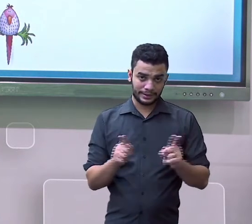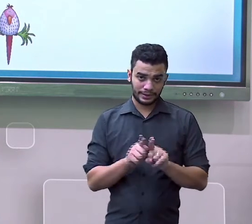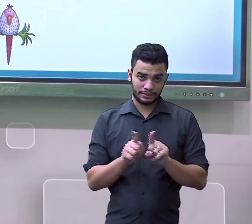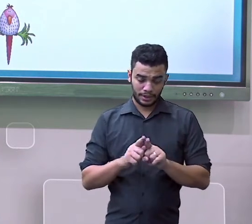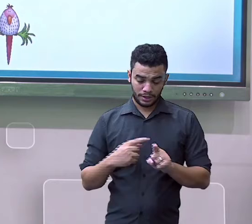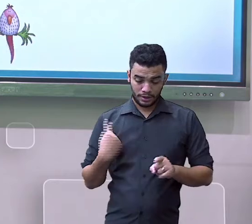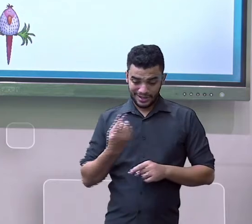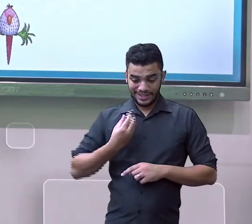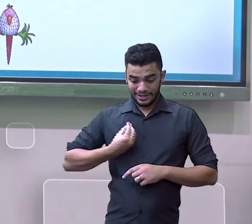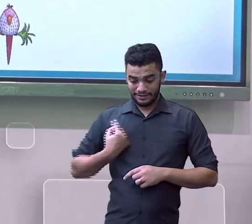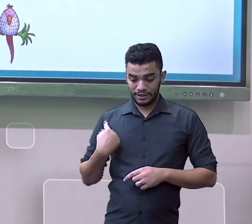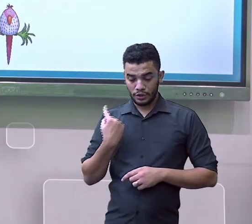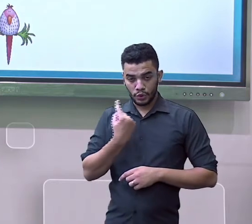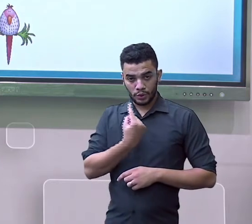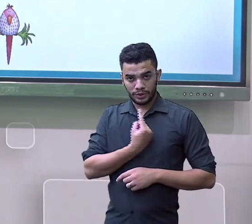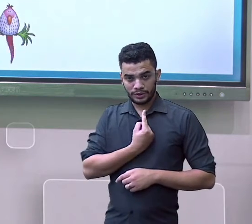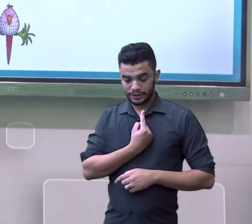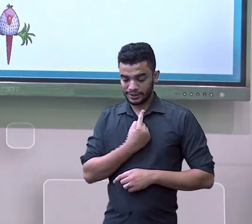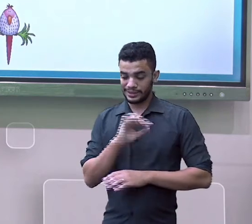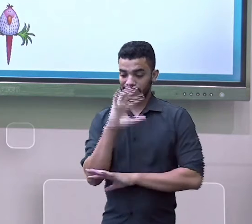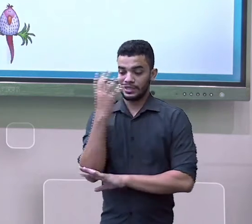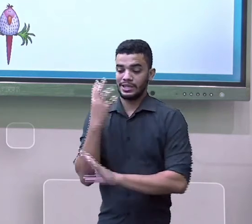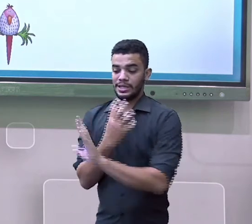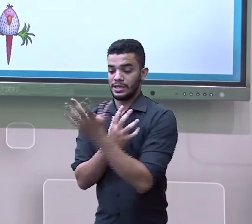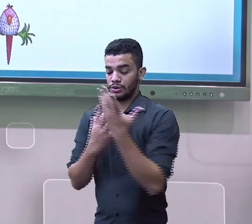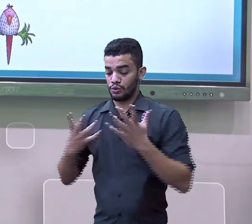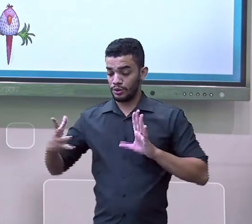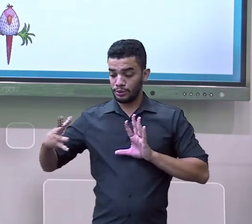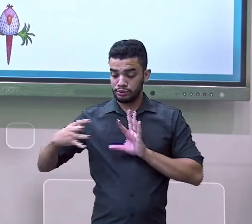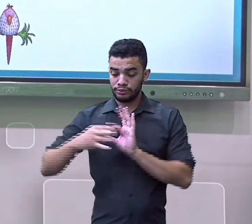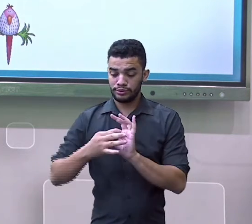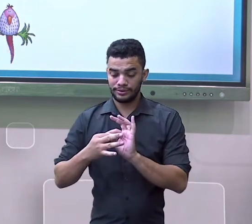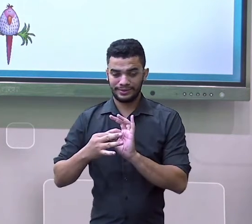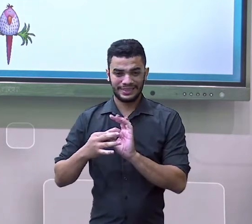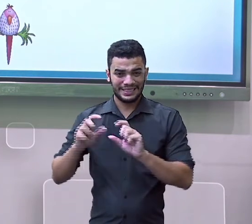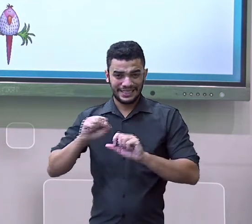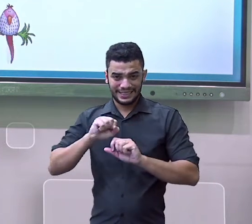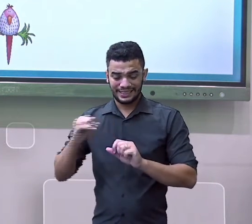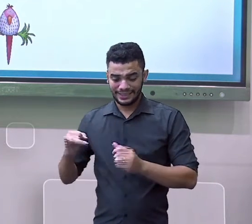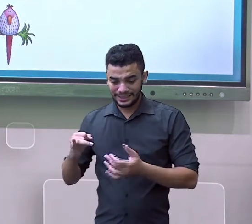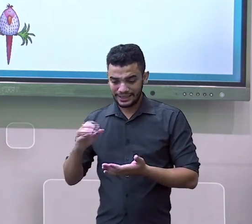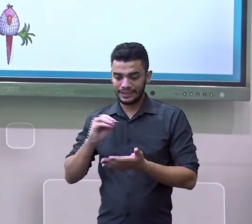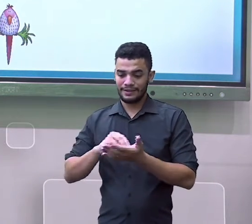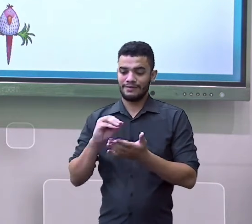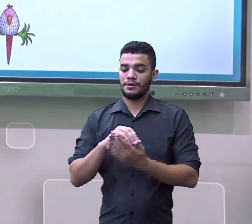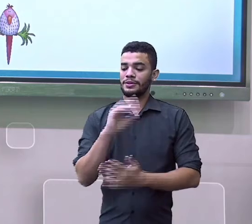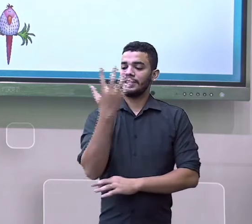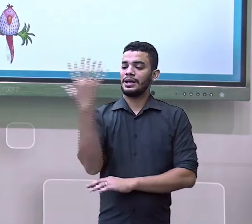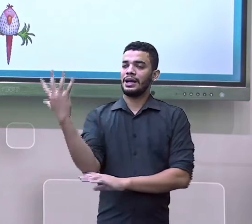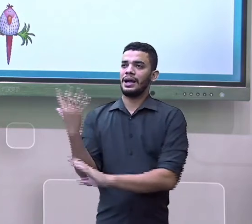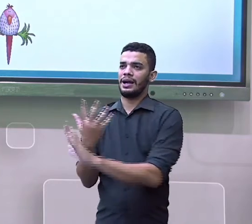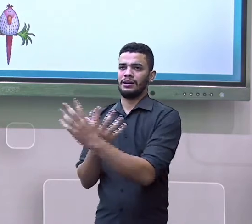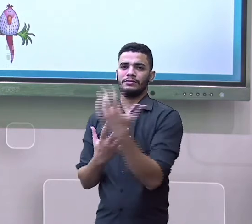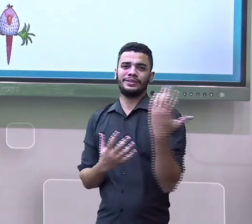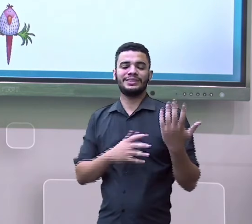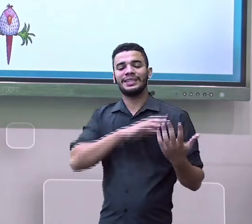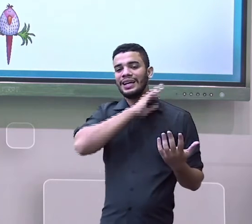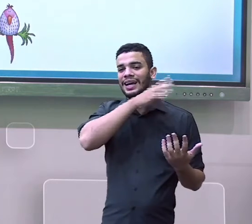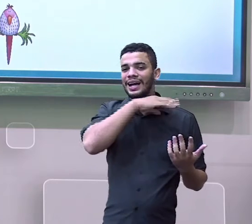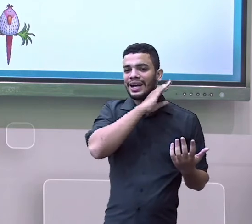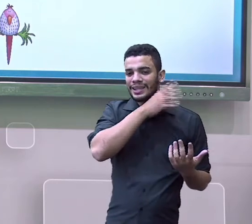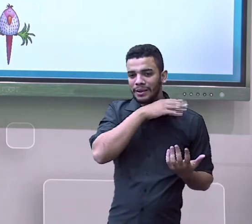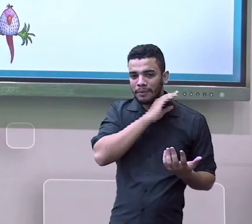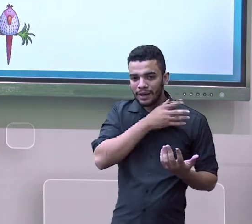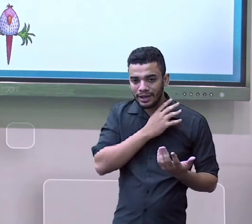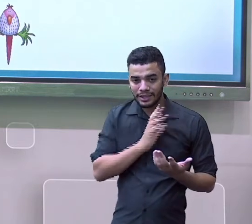natureza e podemos vir a sofrer com a falta da biodiversidade, dessa diversidade de